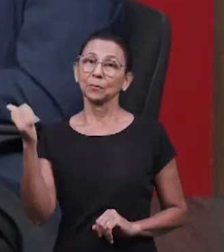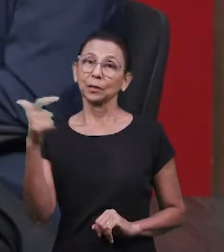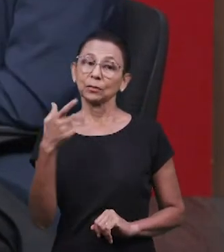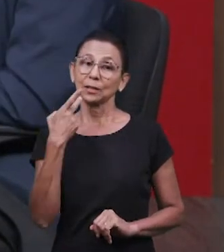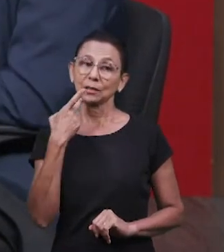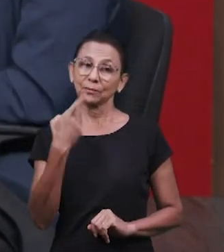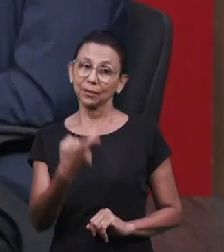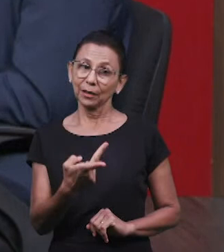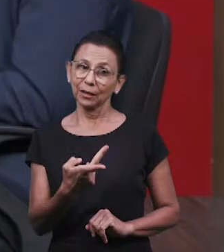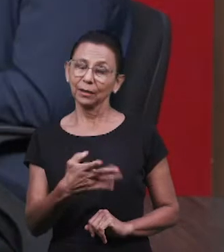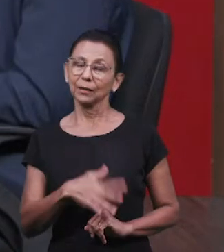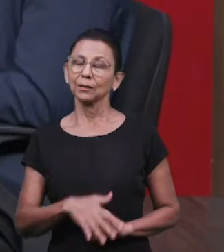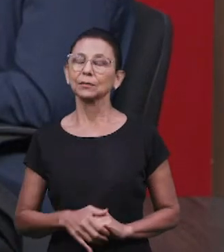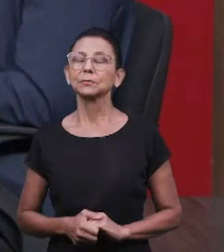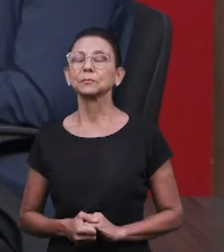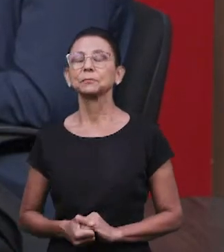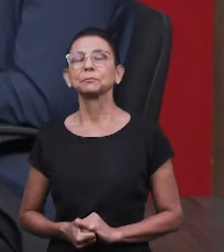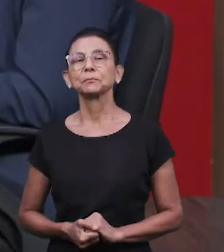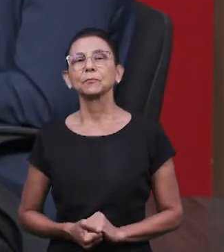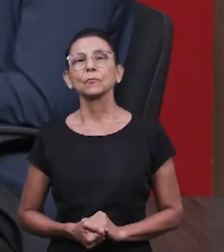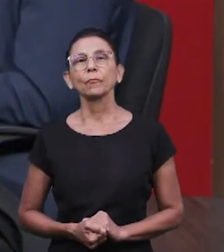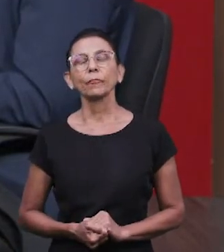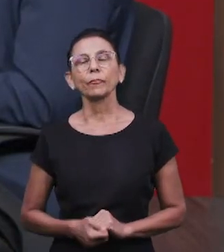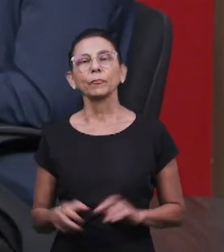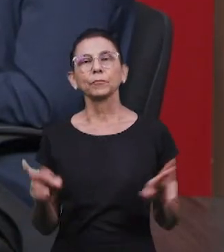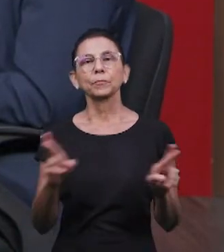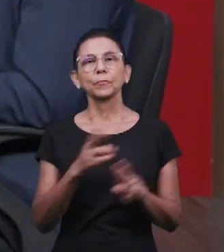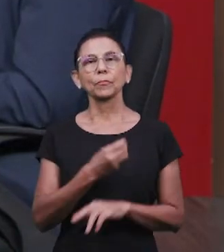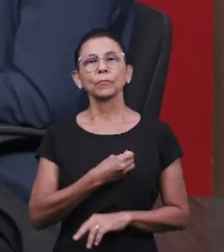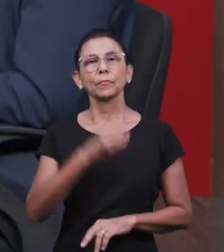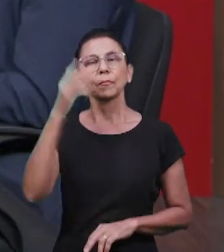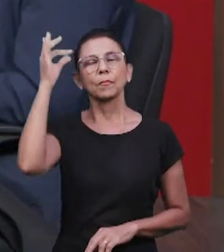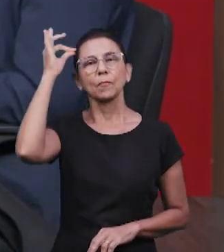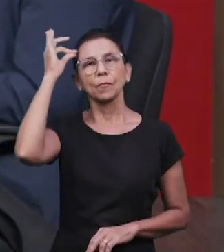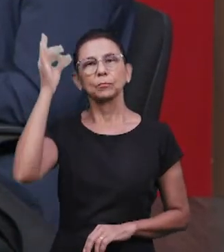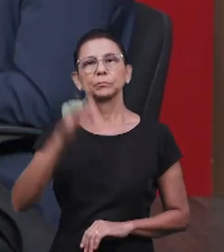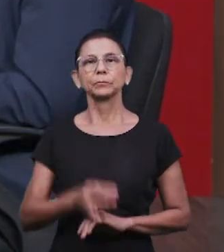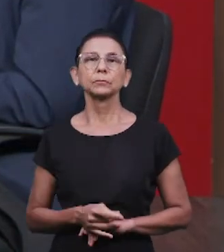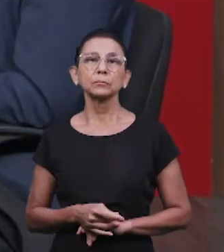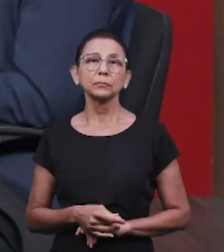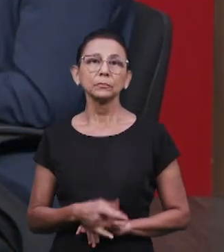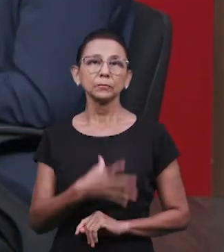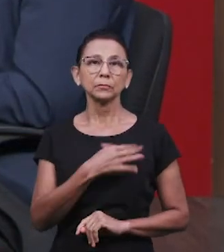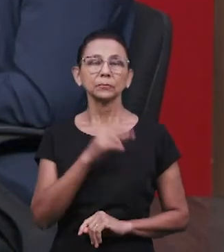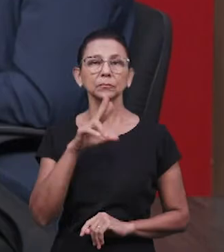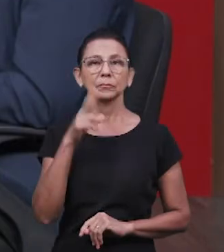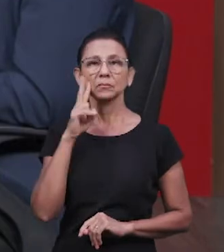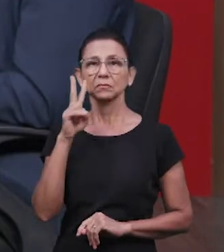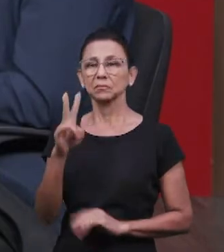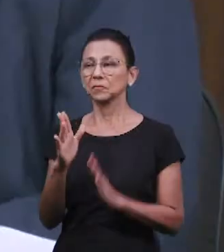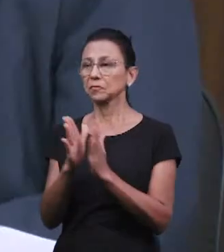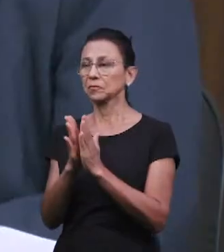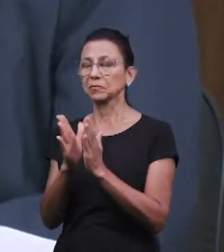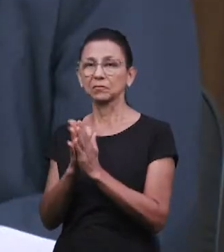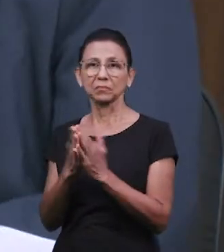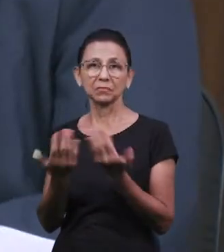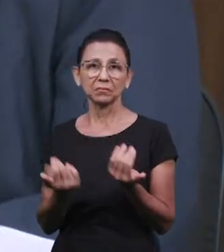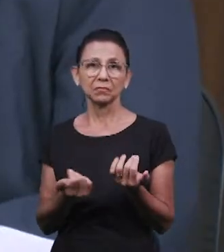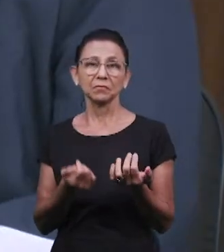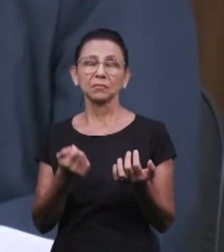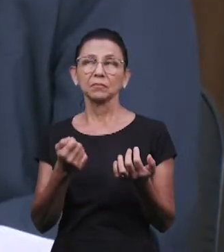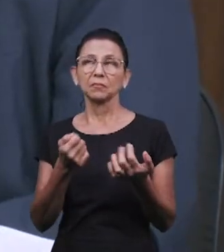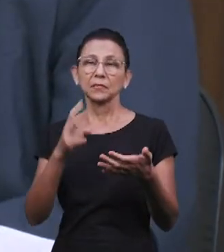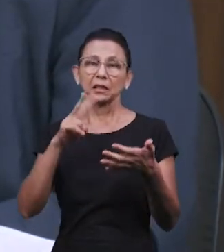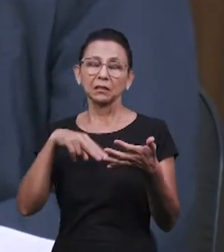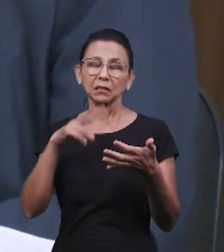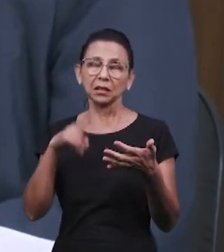dá. E você falou, Luiz, sobre aspectos ligados à vida espiritual, né? O filho nunca te viu orando, o filho nunca